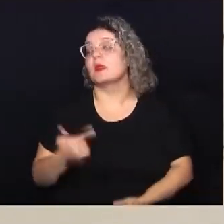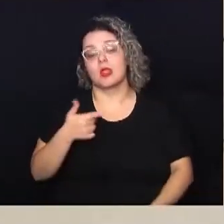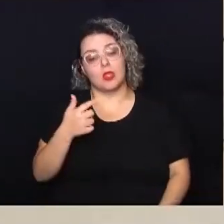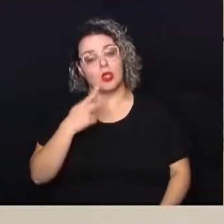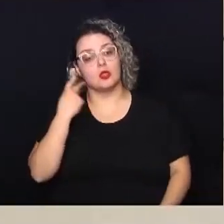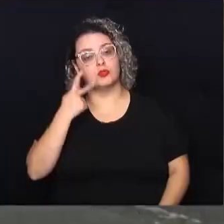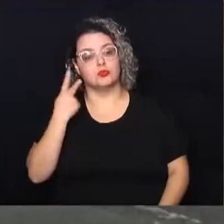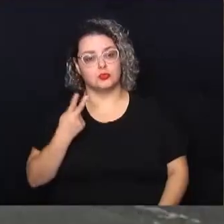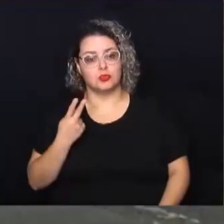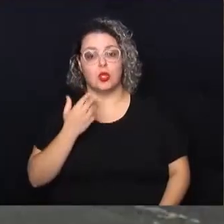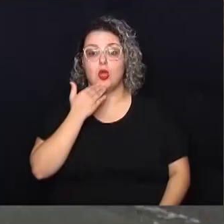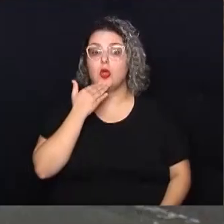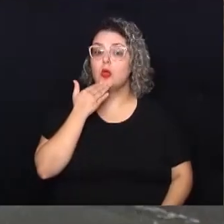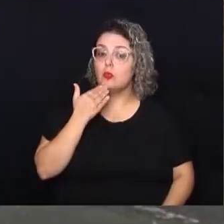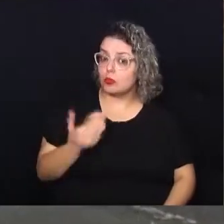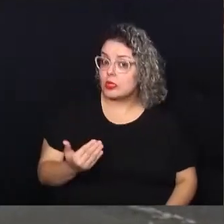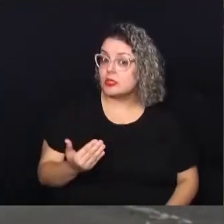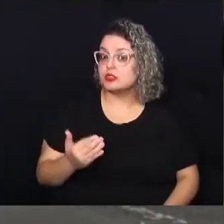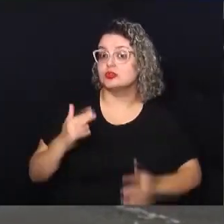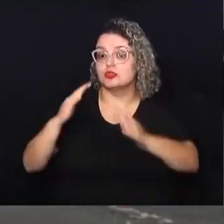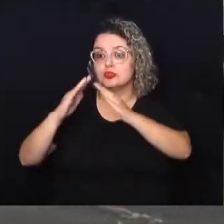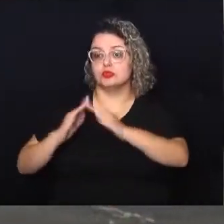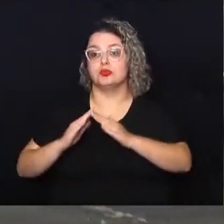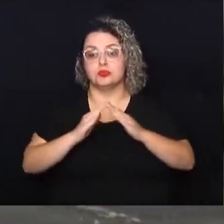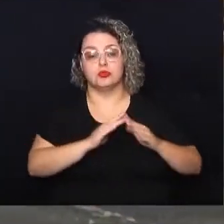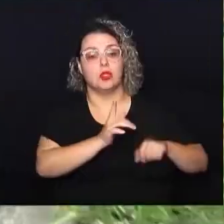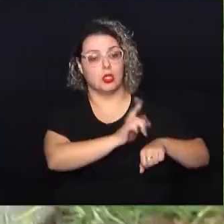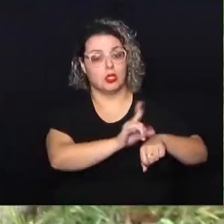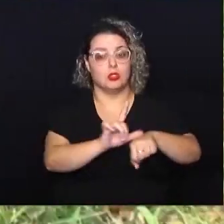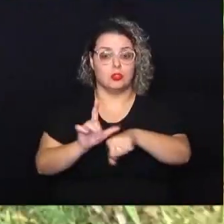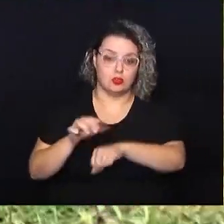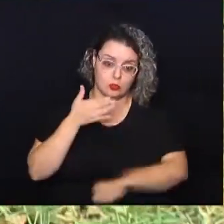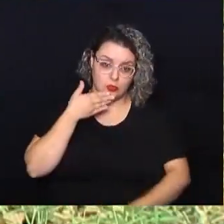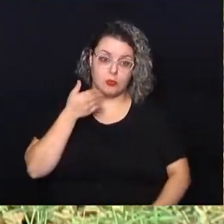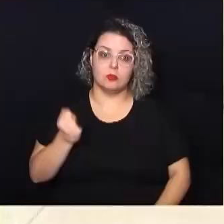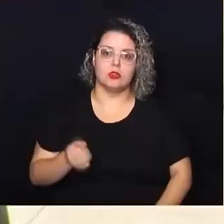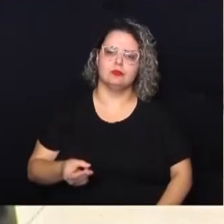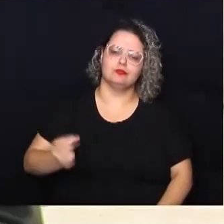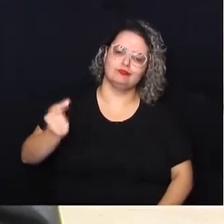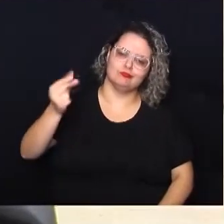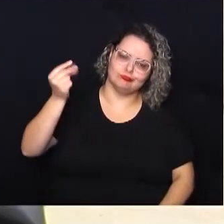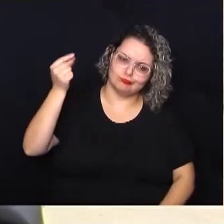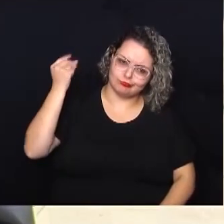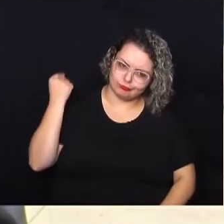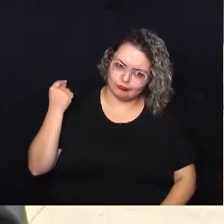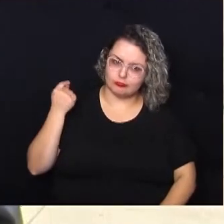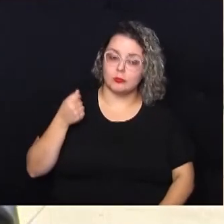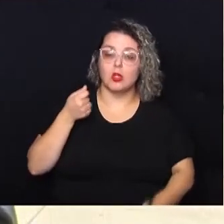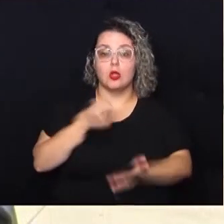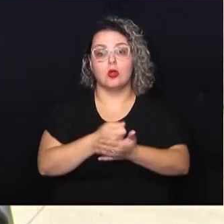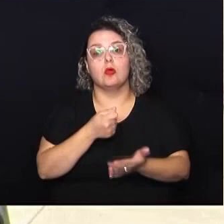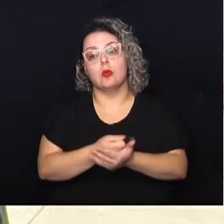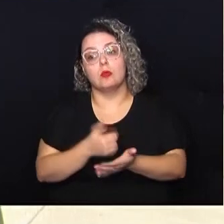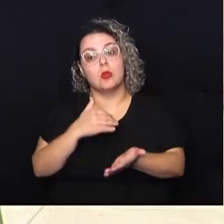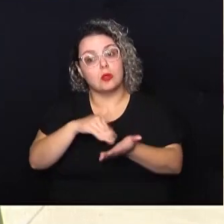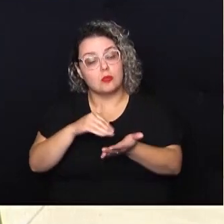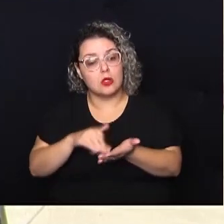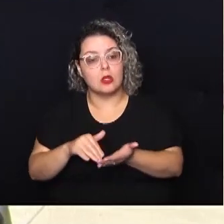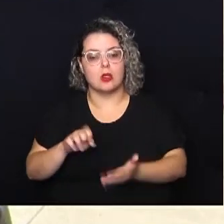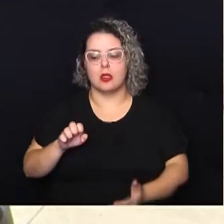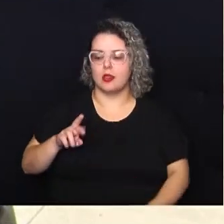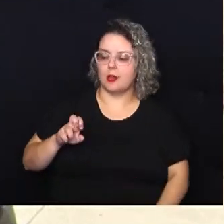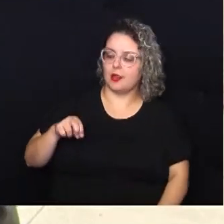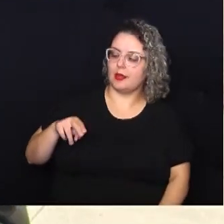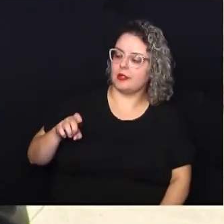a reivindicação dos moradores e comerciantes por melhorias já é antiga. Cobramos o secretário Ernesto Paulela, de Serviço